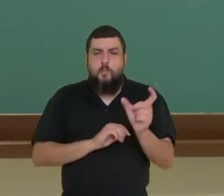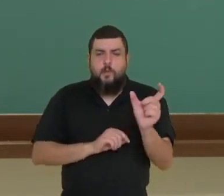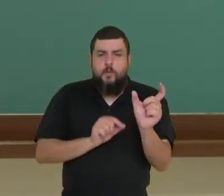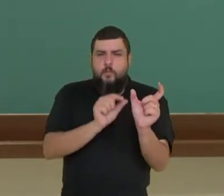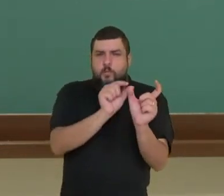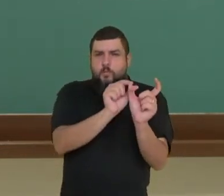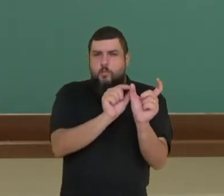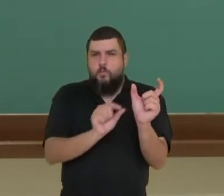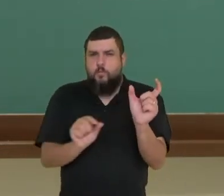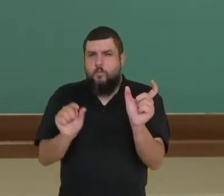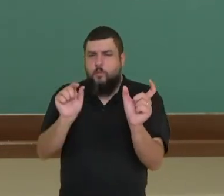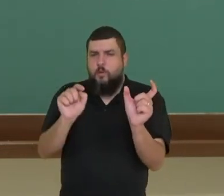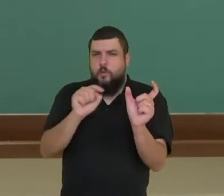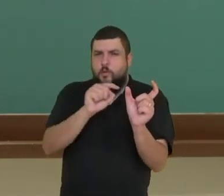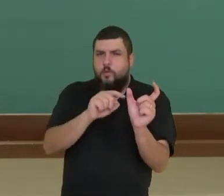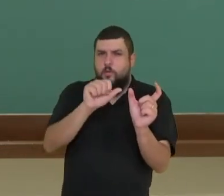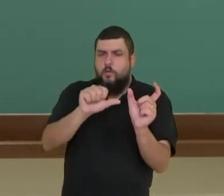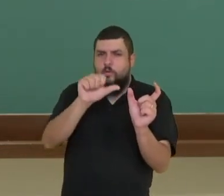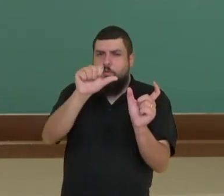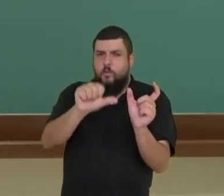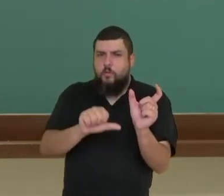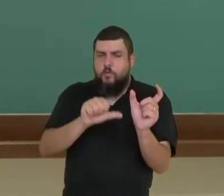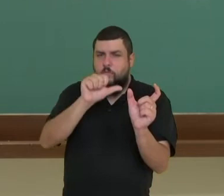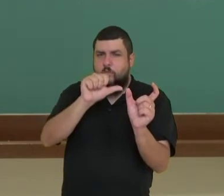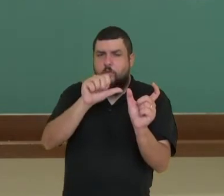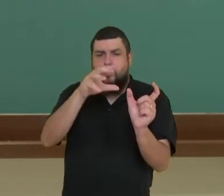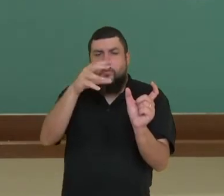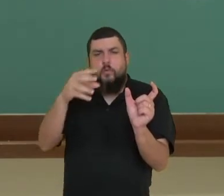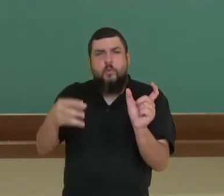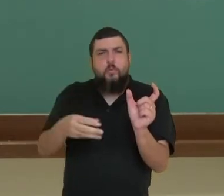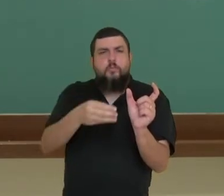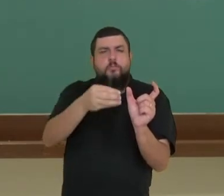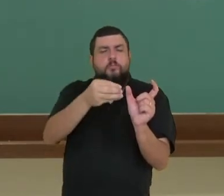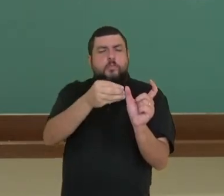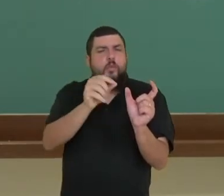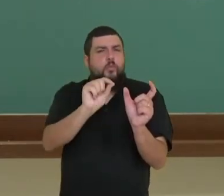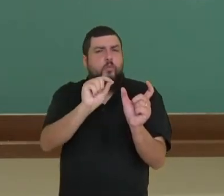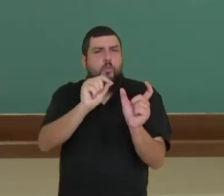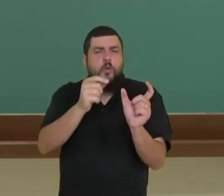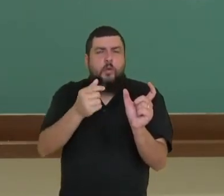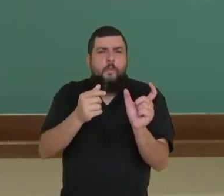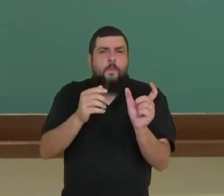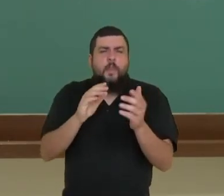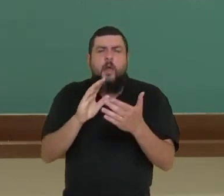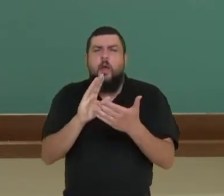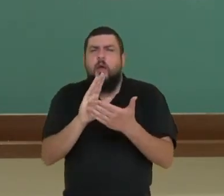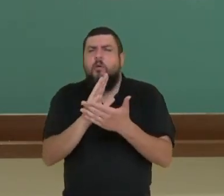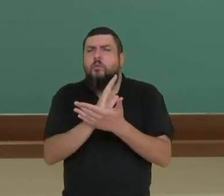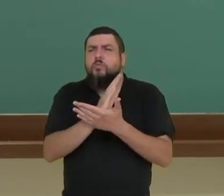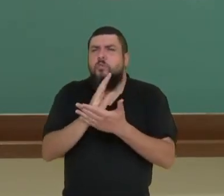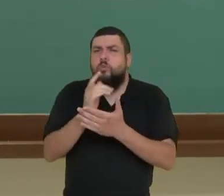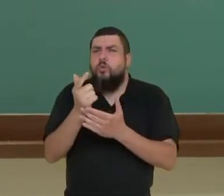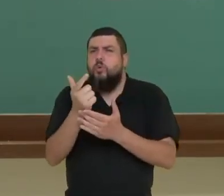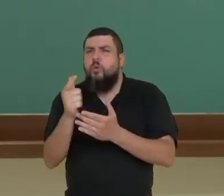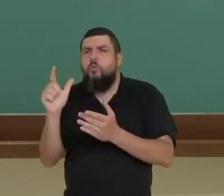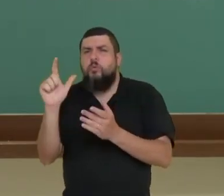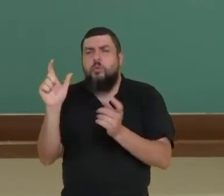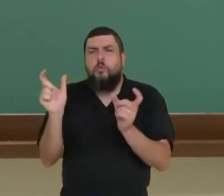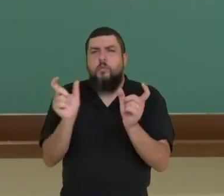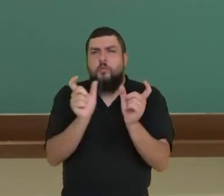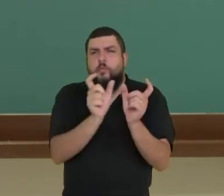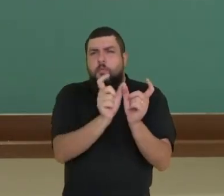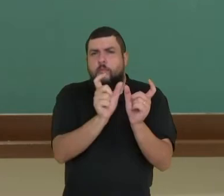palavra, da expressão, acrescentando justamente algumas outras palavras, algumas